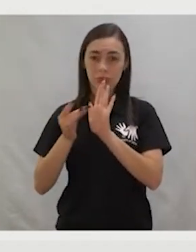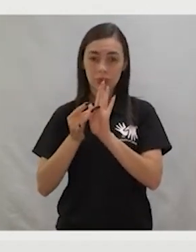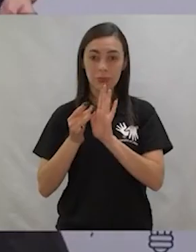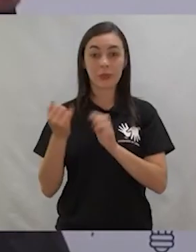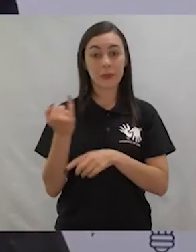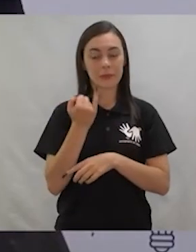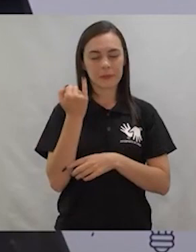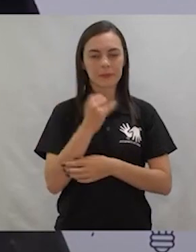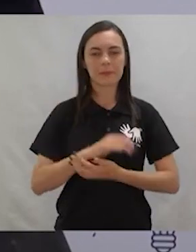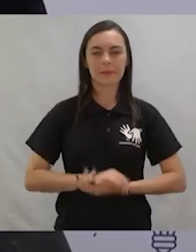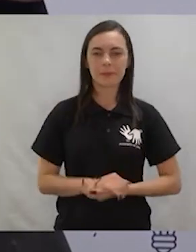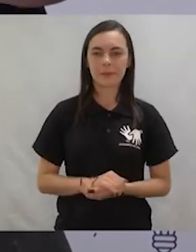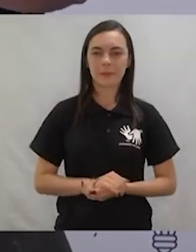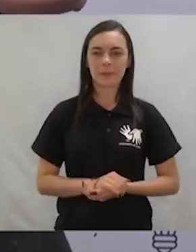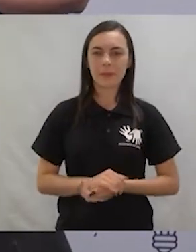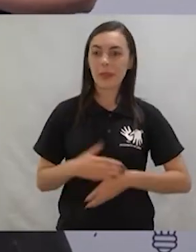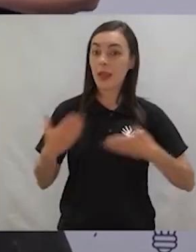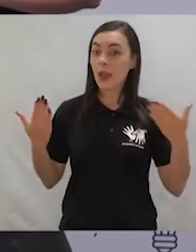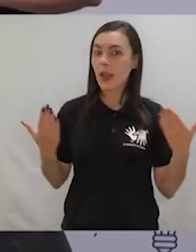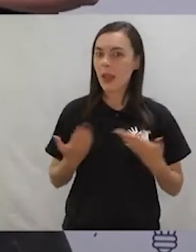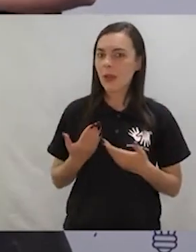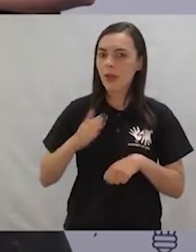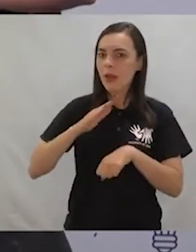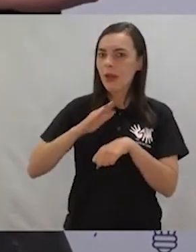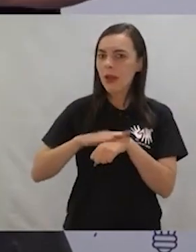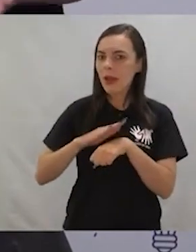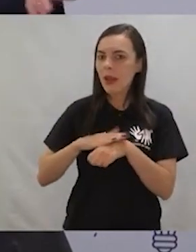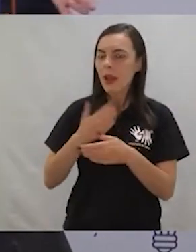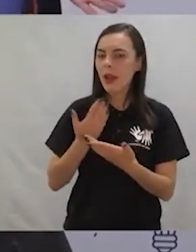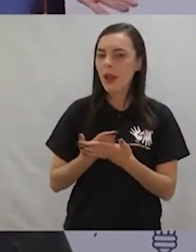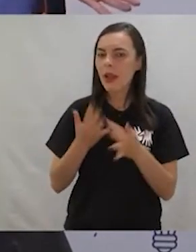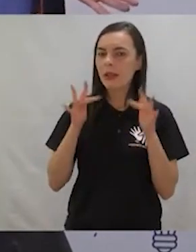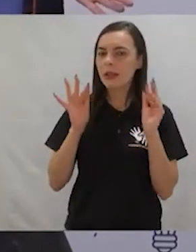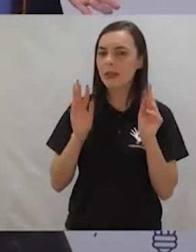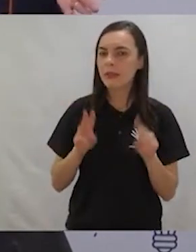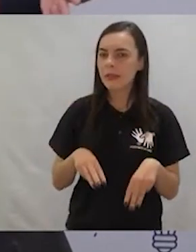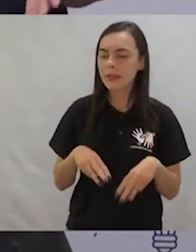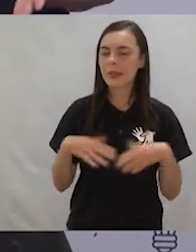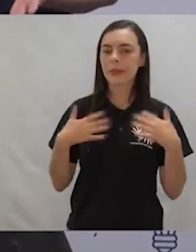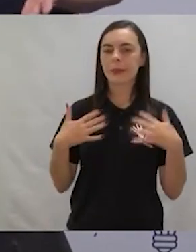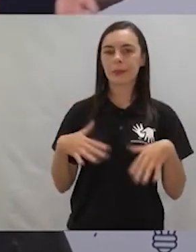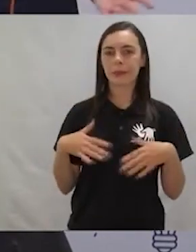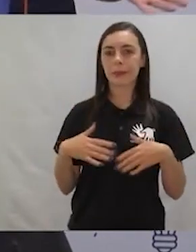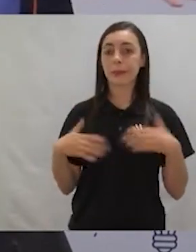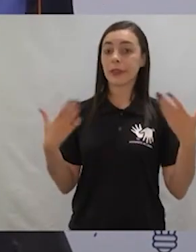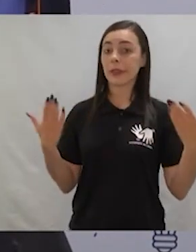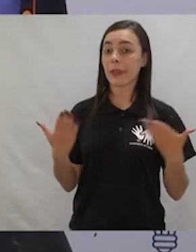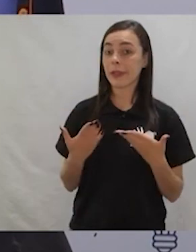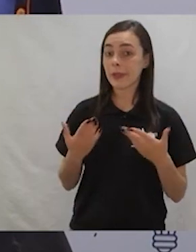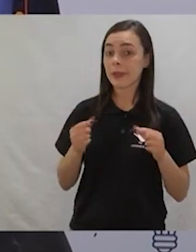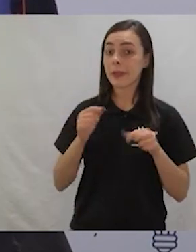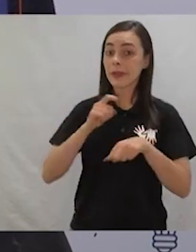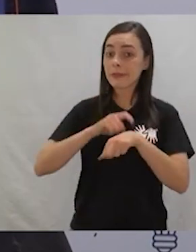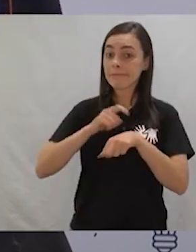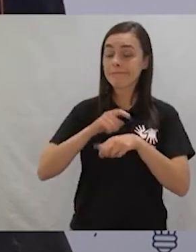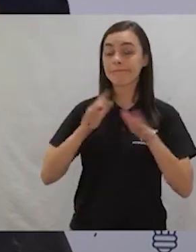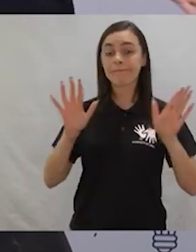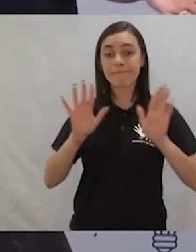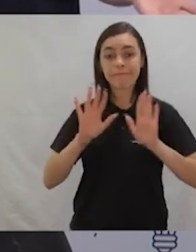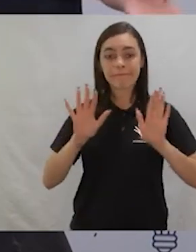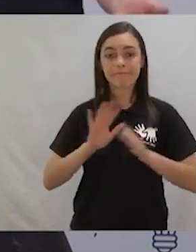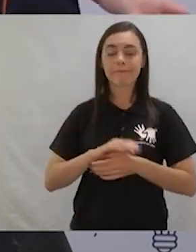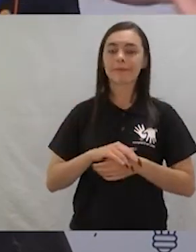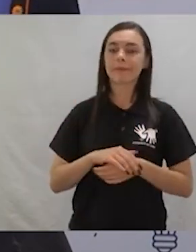imagem. Não deixa de fazer. Professora, chegou ao fim da nossa aula, professora. Então, agora... Chegou a hora de a gente se